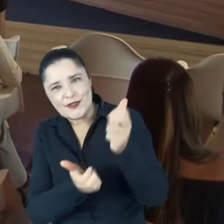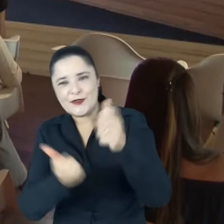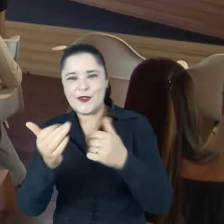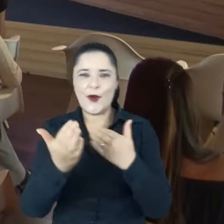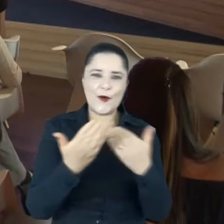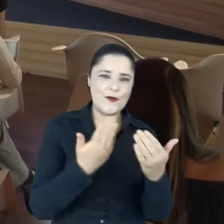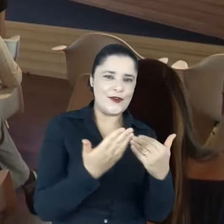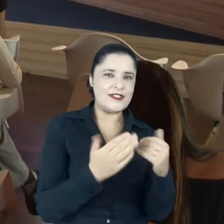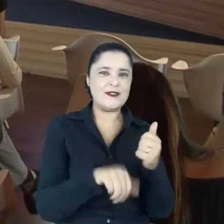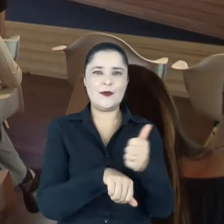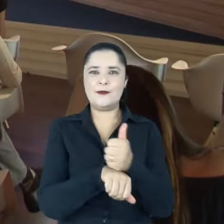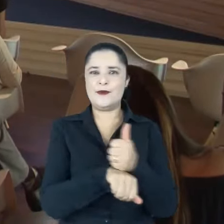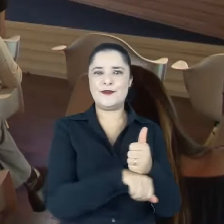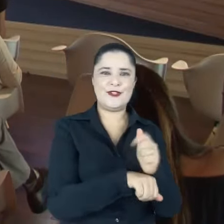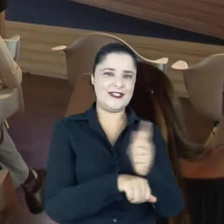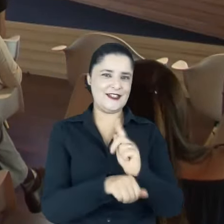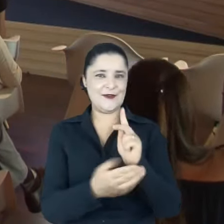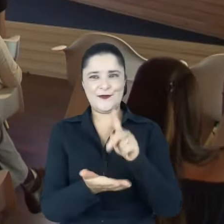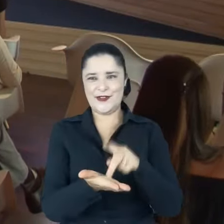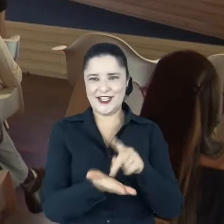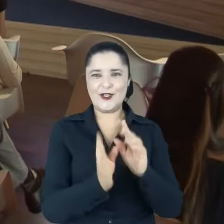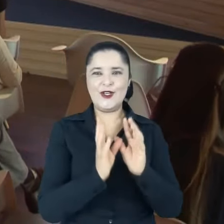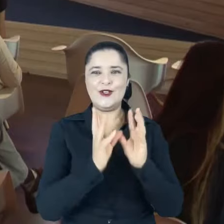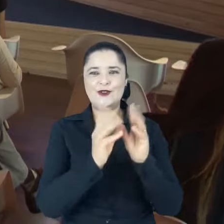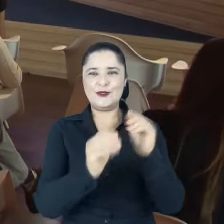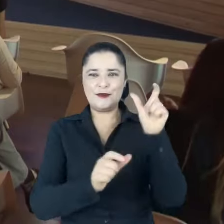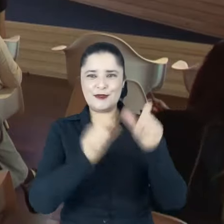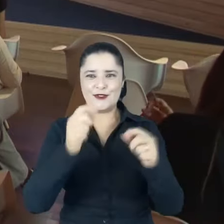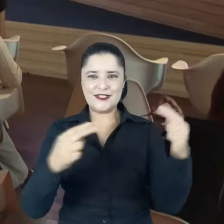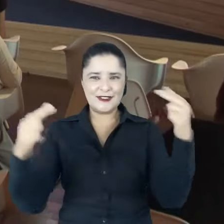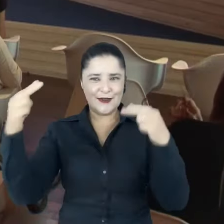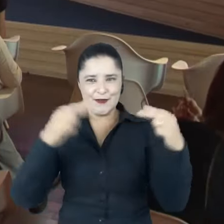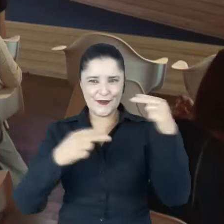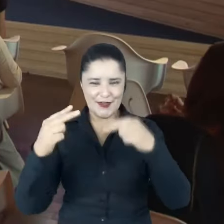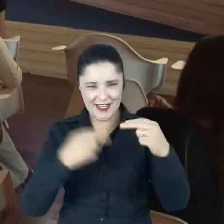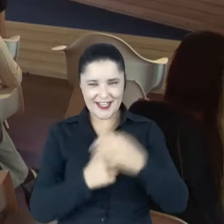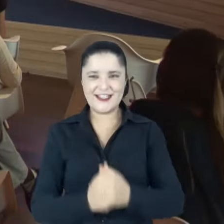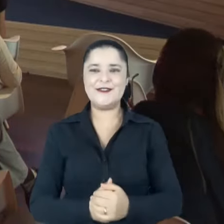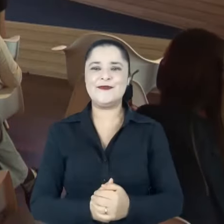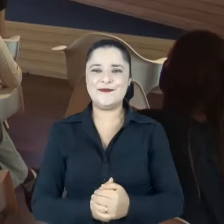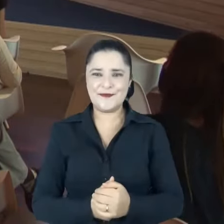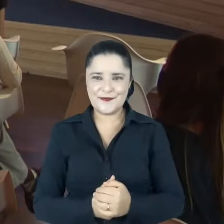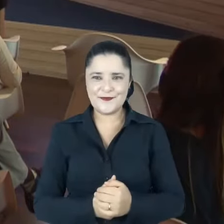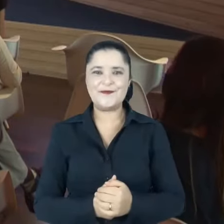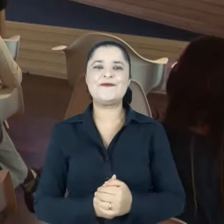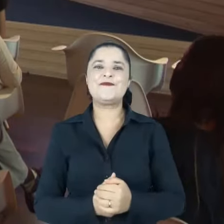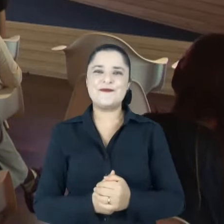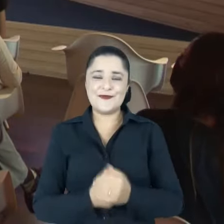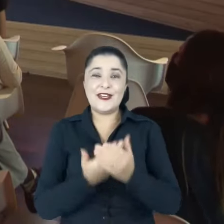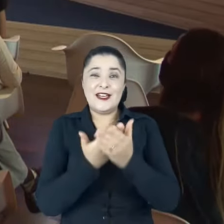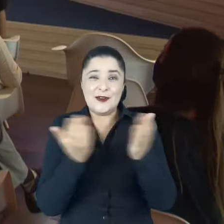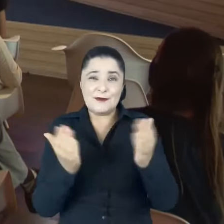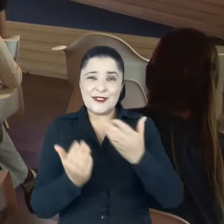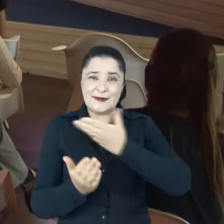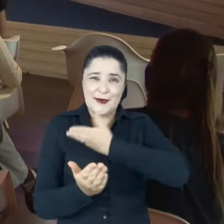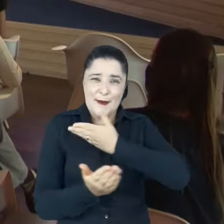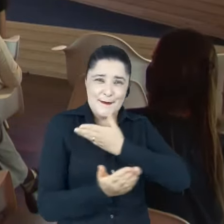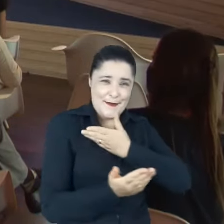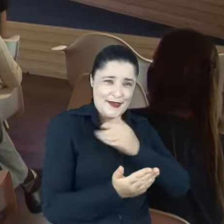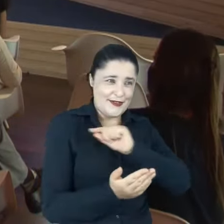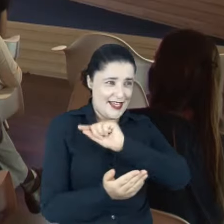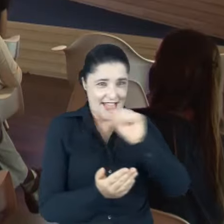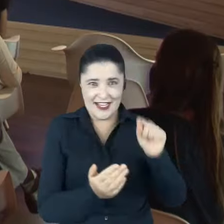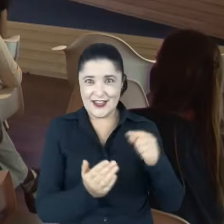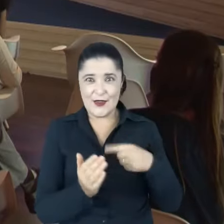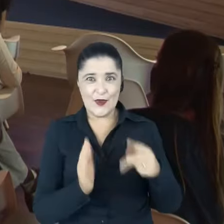que isso não é verdade. Eu acho que todo o público está vendo. Então, opa! Está vendo como a gente tem amigos, né? Quem tem amigos não fica no